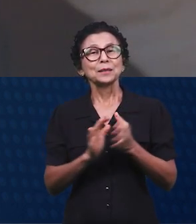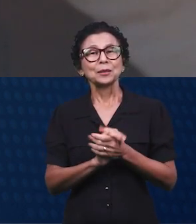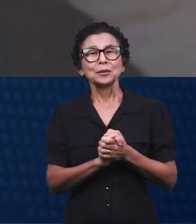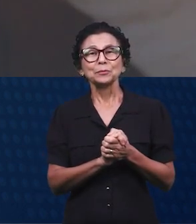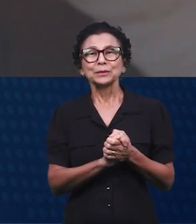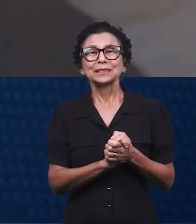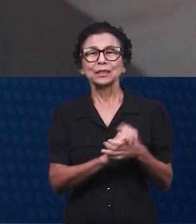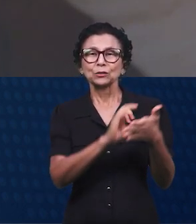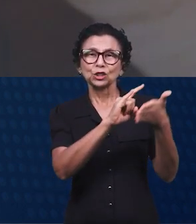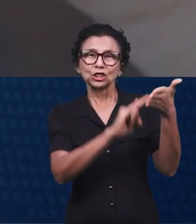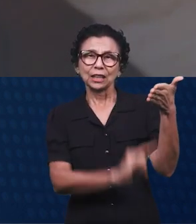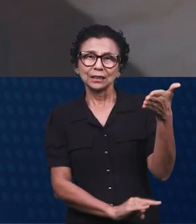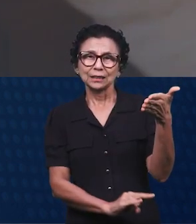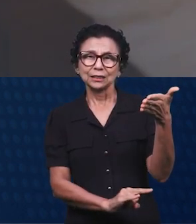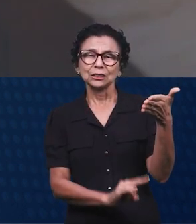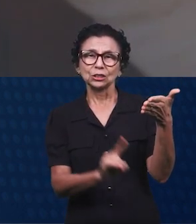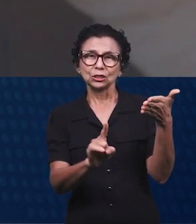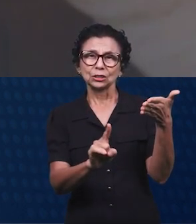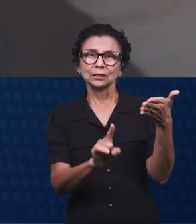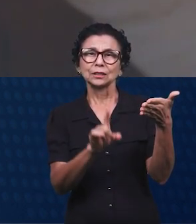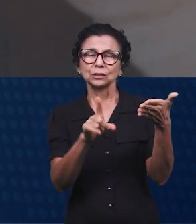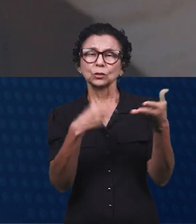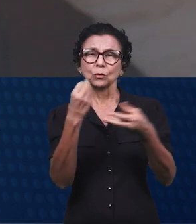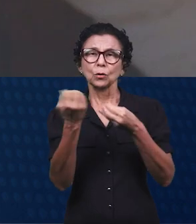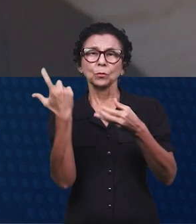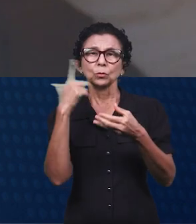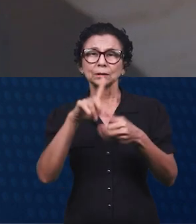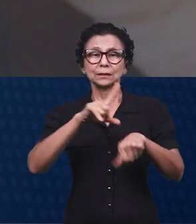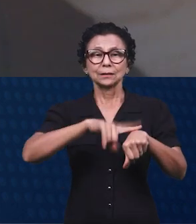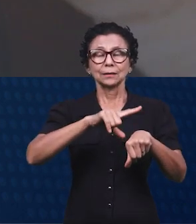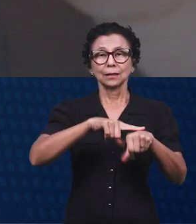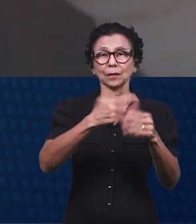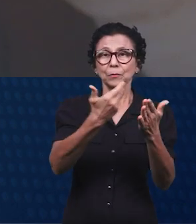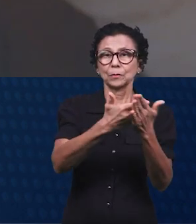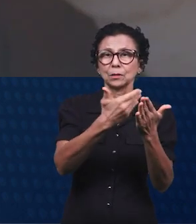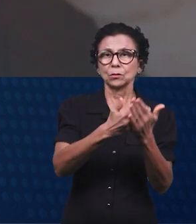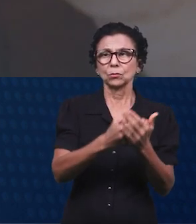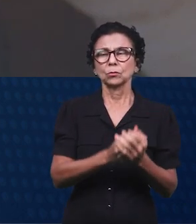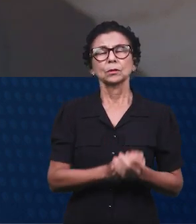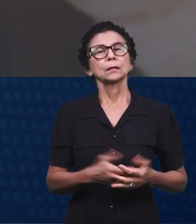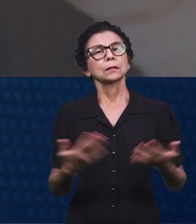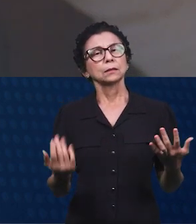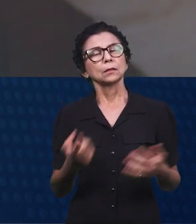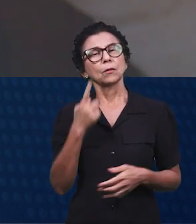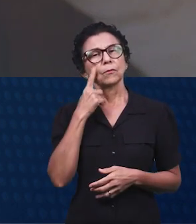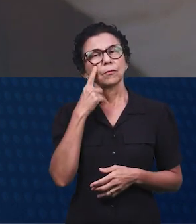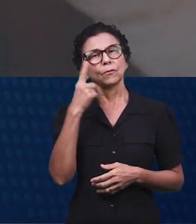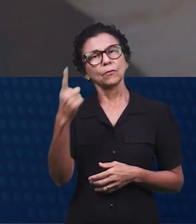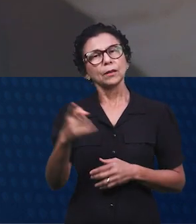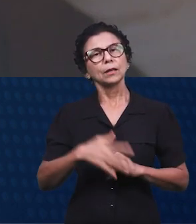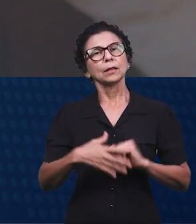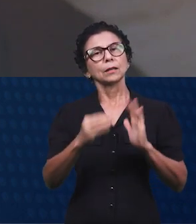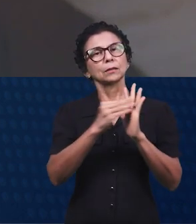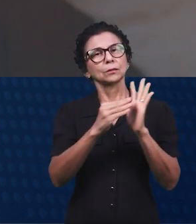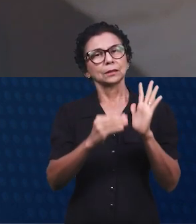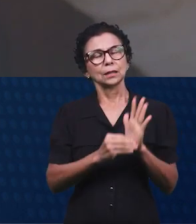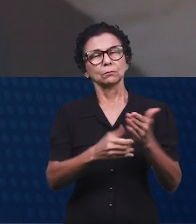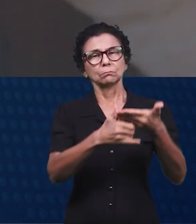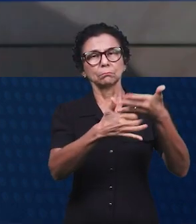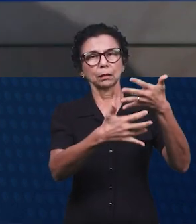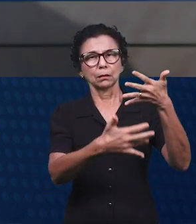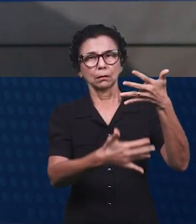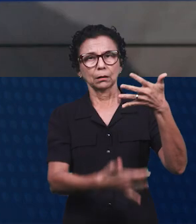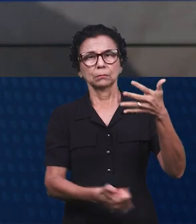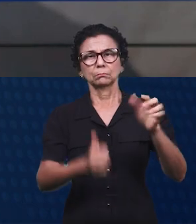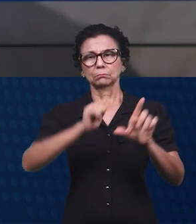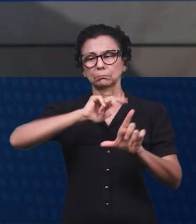conseguir mais tempo de estudo. Você já assistiu esse programa? Está disponível também aqui nas nossas diversas